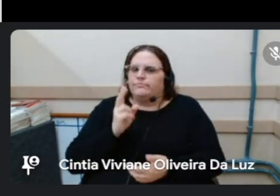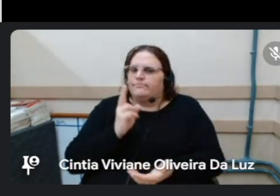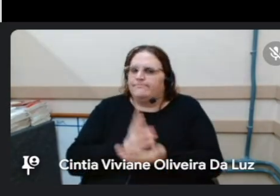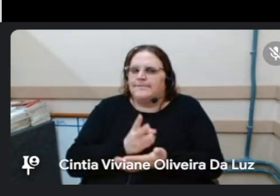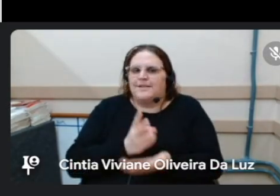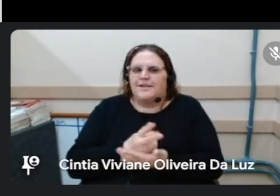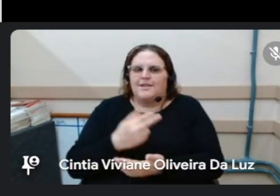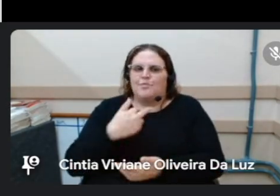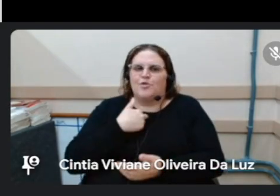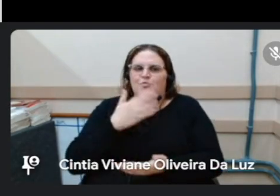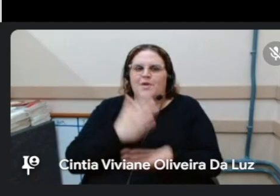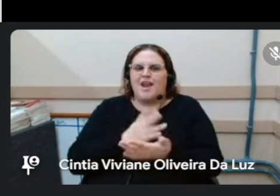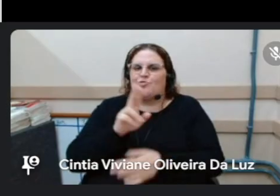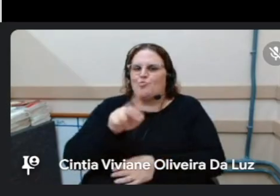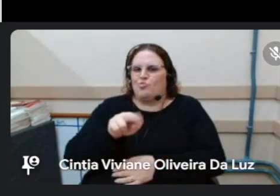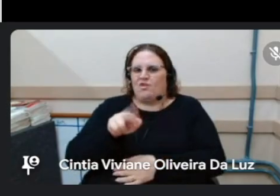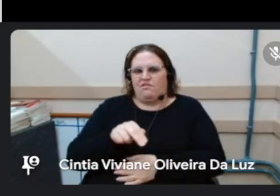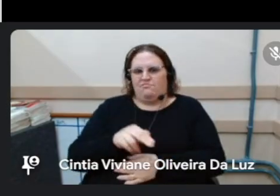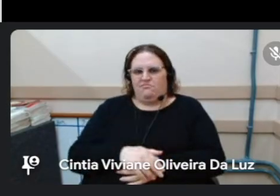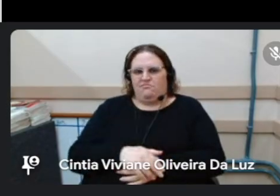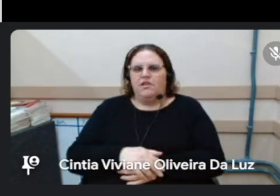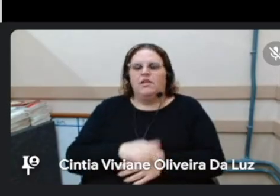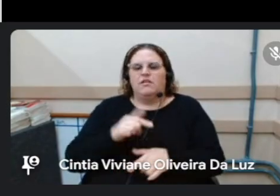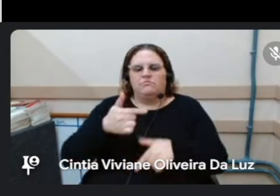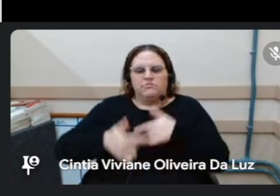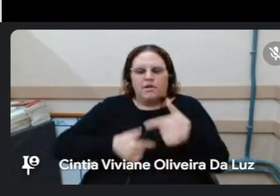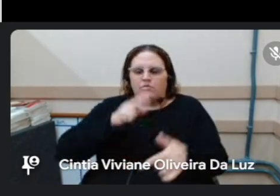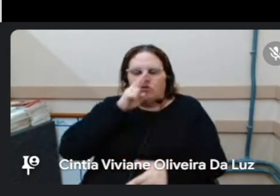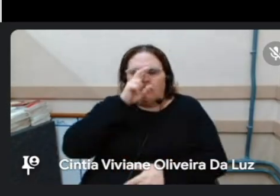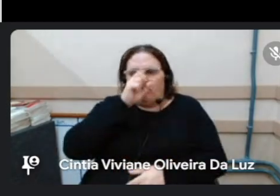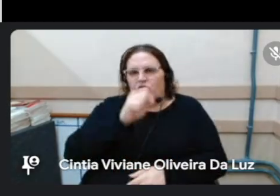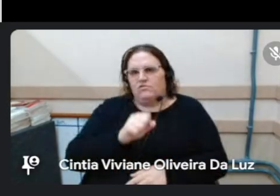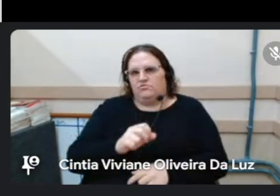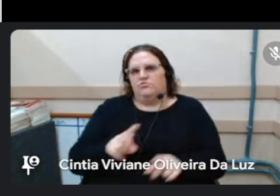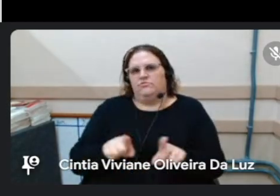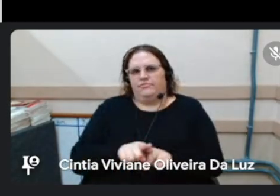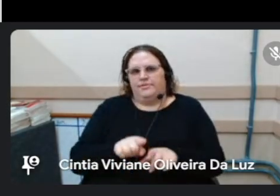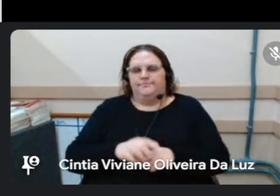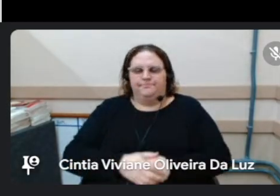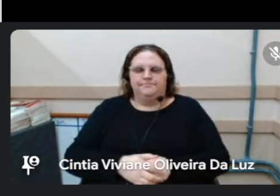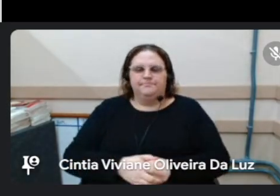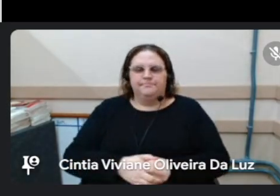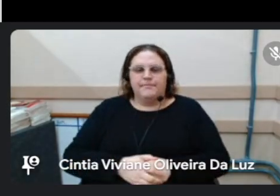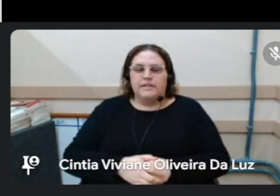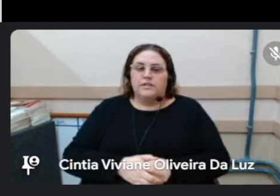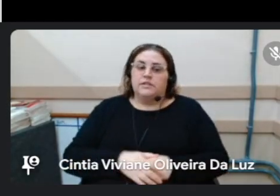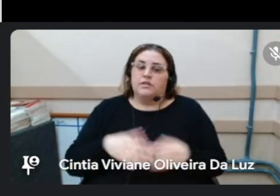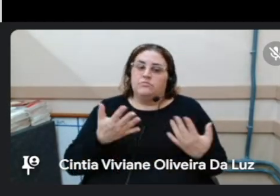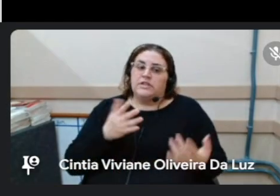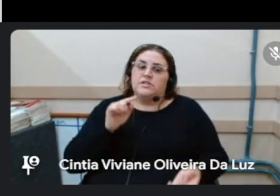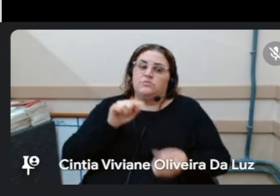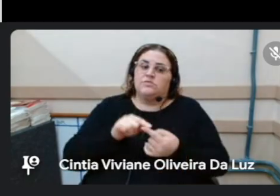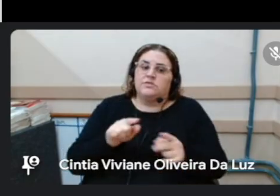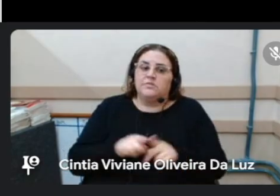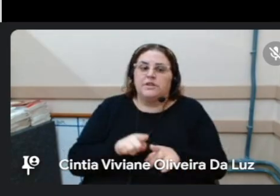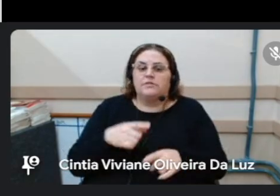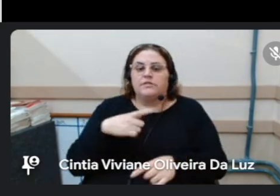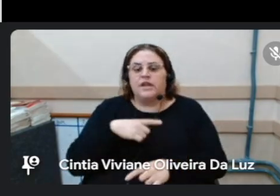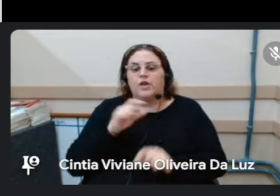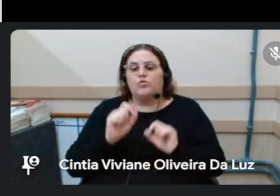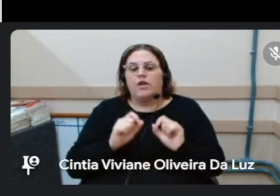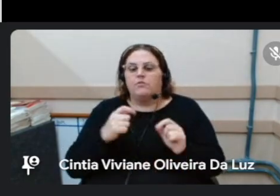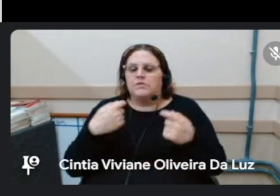eh de intensidade muito grande Ah nesse sentido então há uma uma necessidade que o